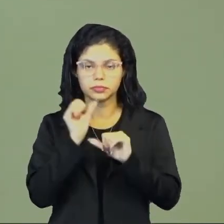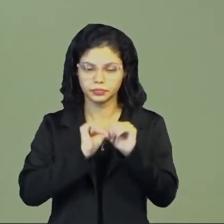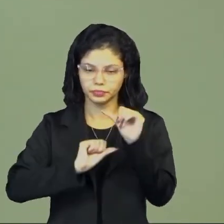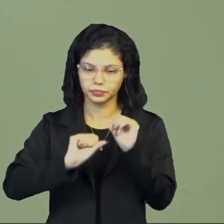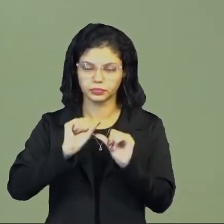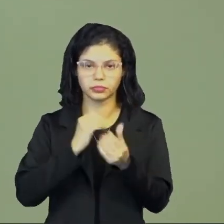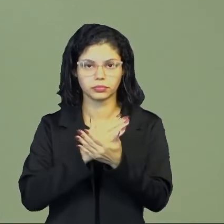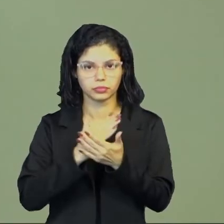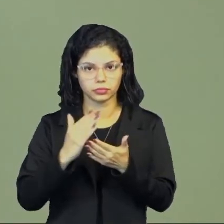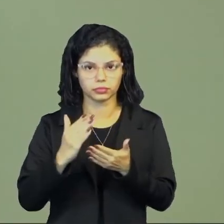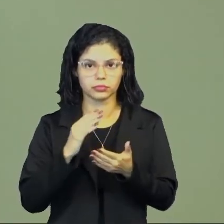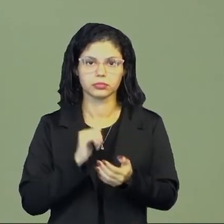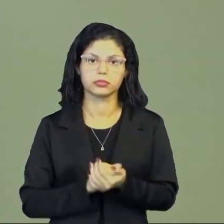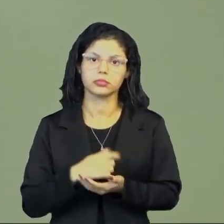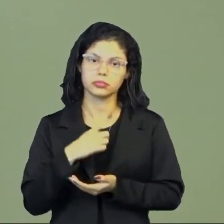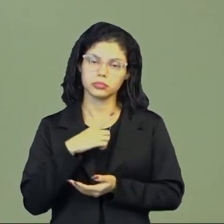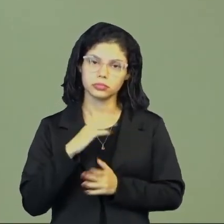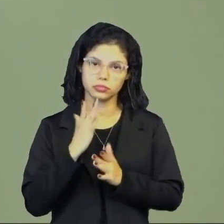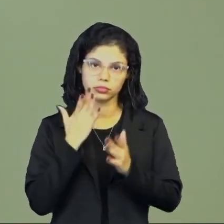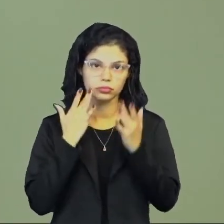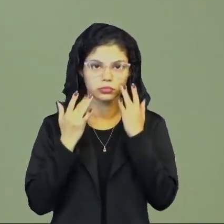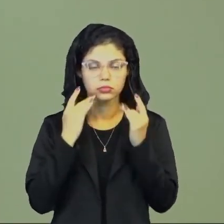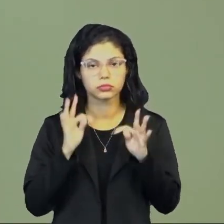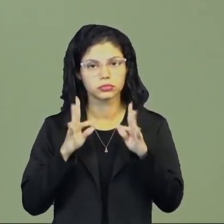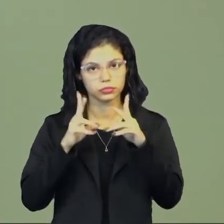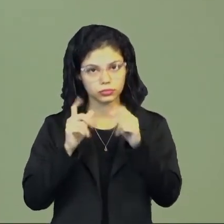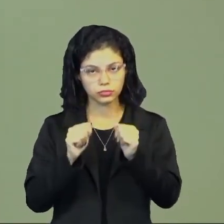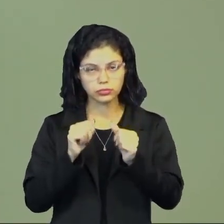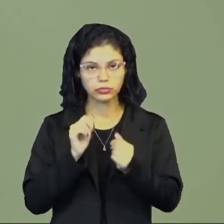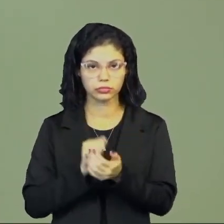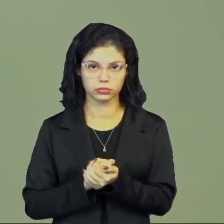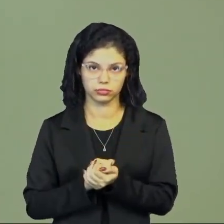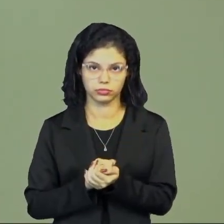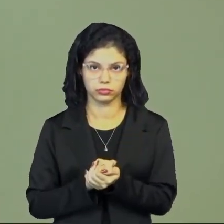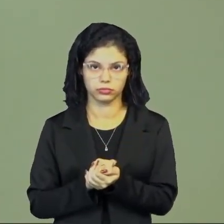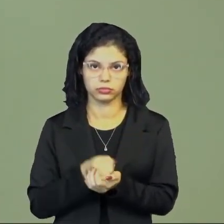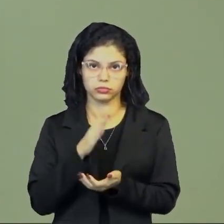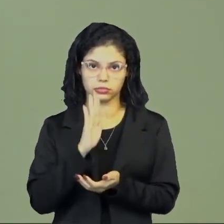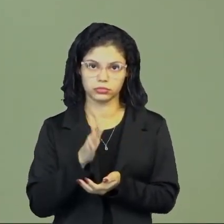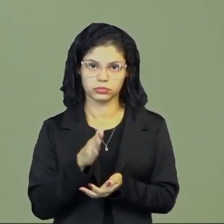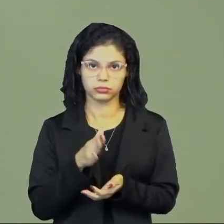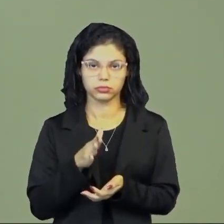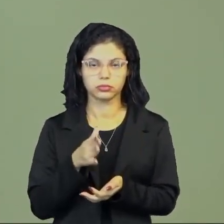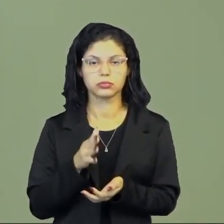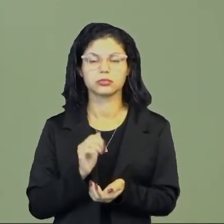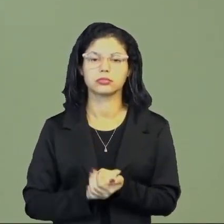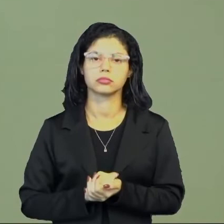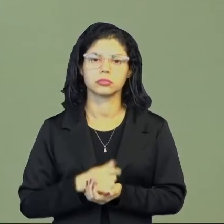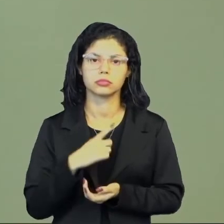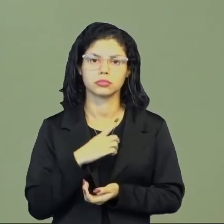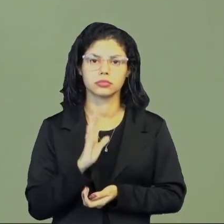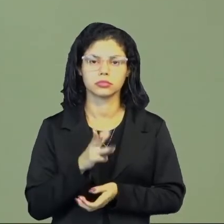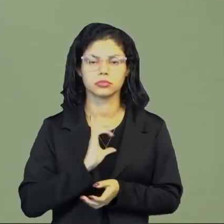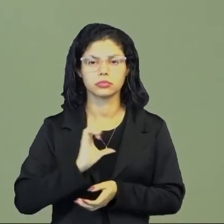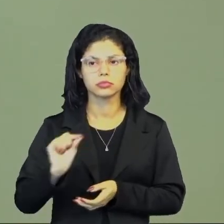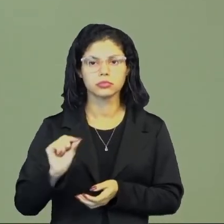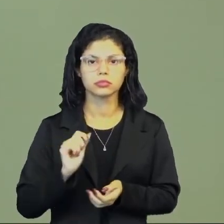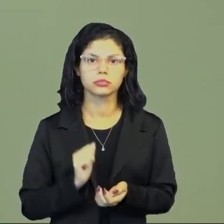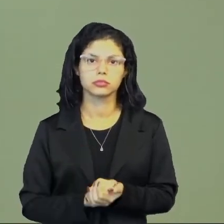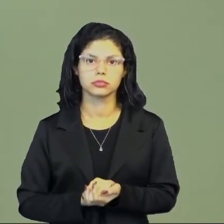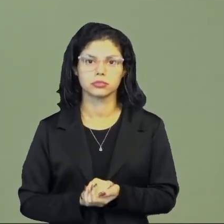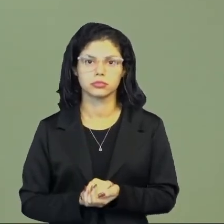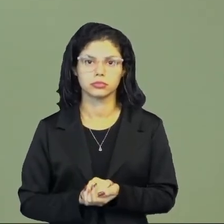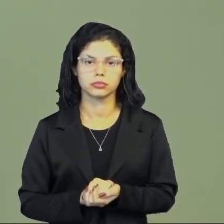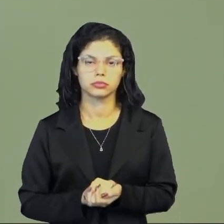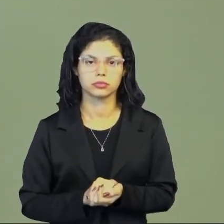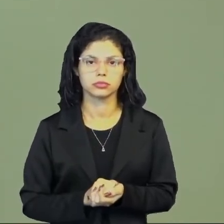tempo medieval, nós temos um teatro totalmente religioso. Já no Renascimento, nós já saímos aí,